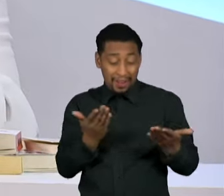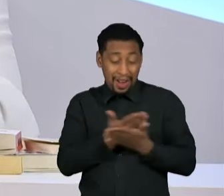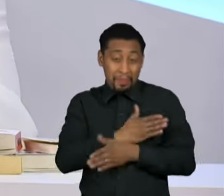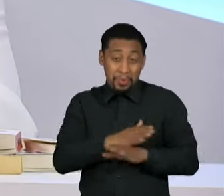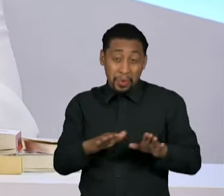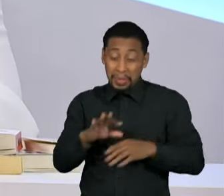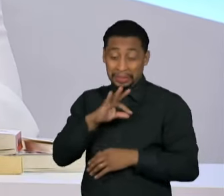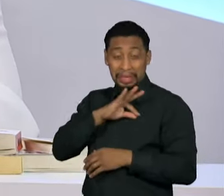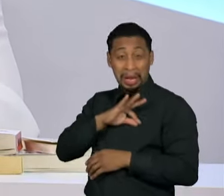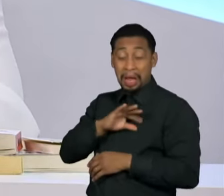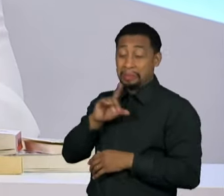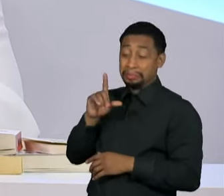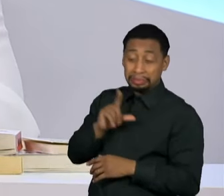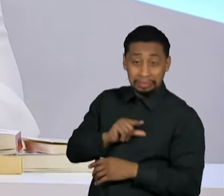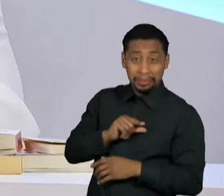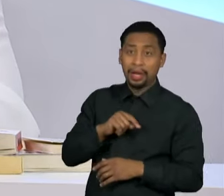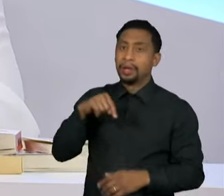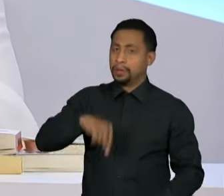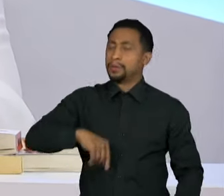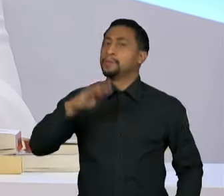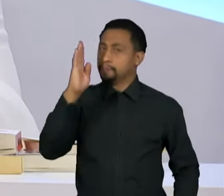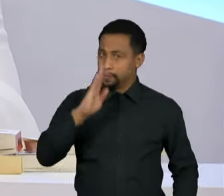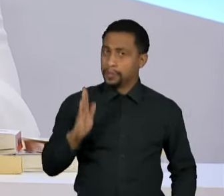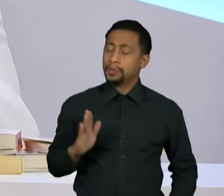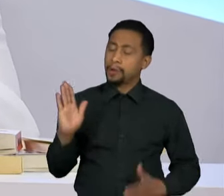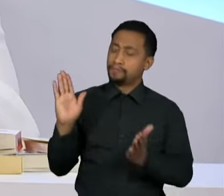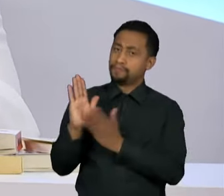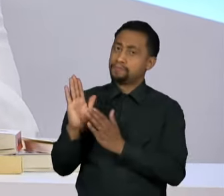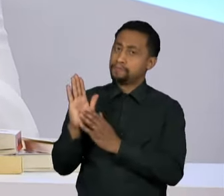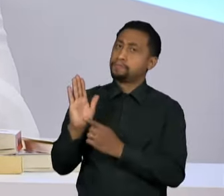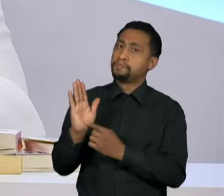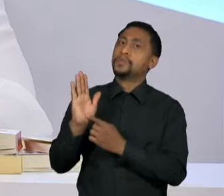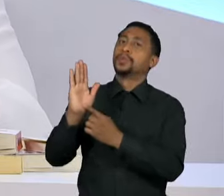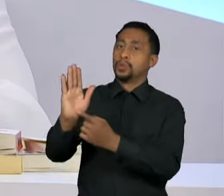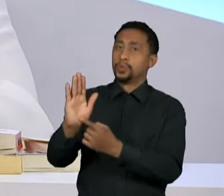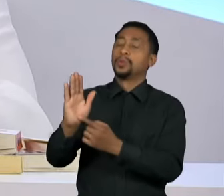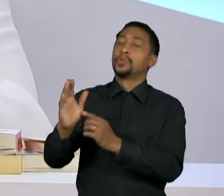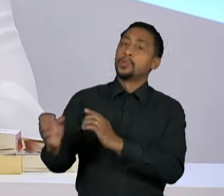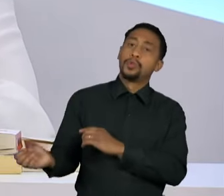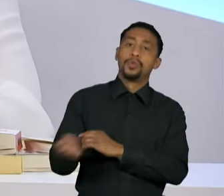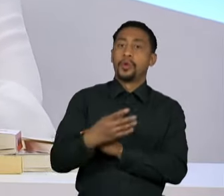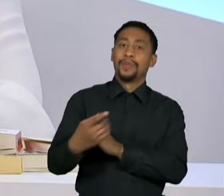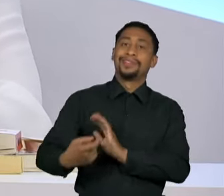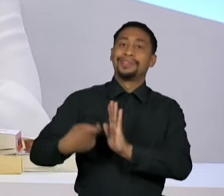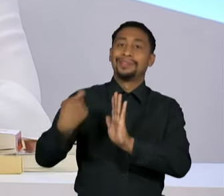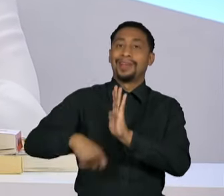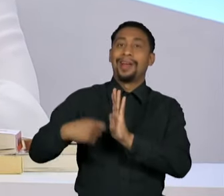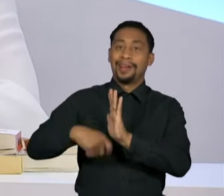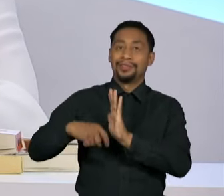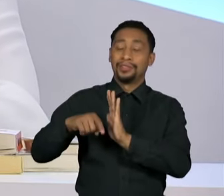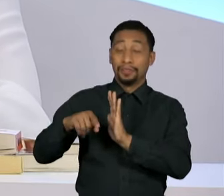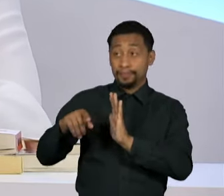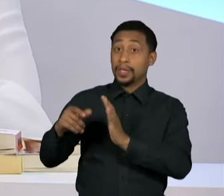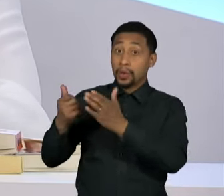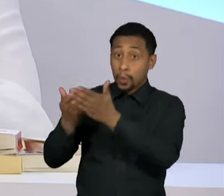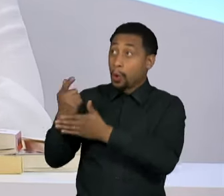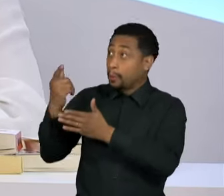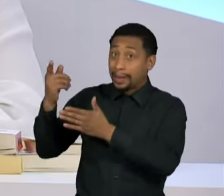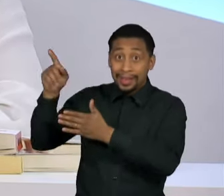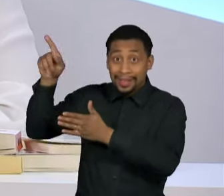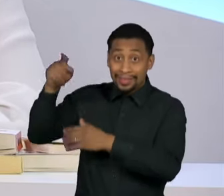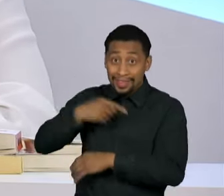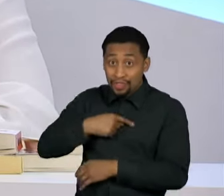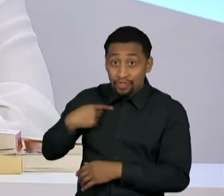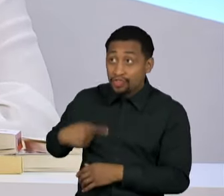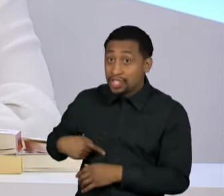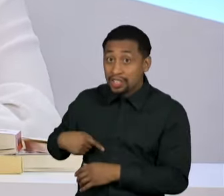salários. Recentemente, aqui no Brasil, o governo propôs a taxação de produtos essencialmente vindos da China em compras de pequeno valor. E